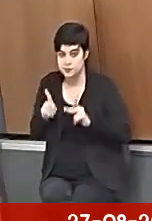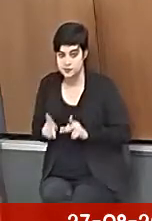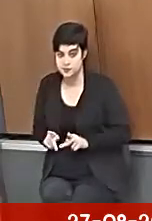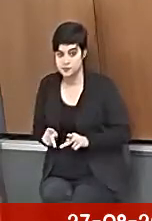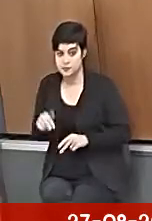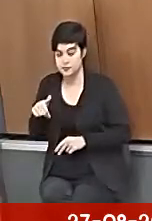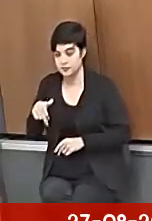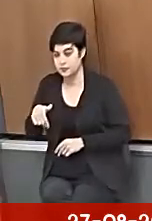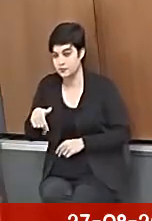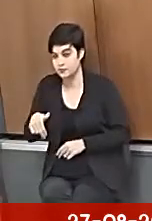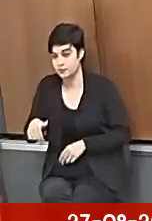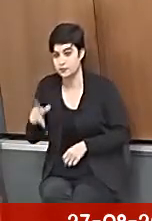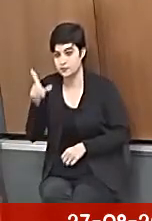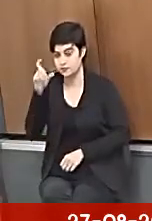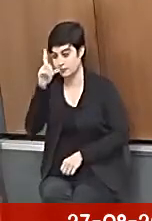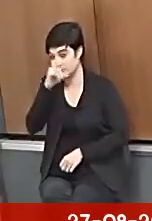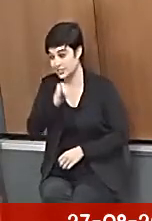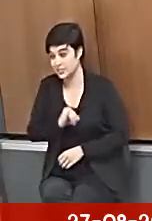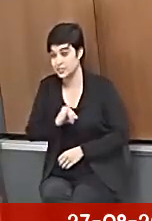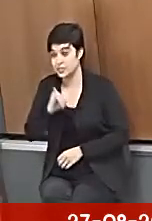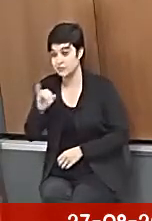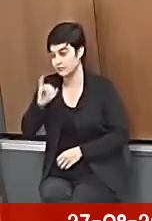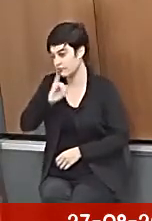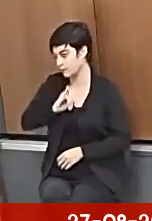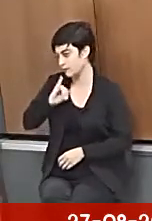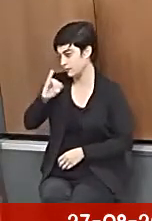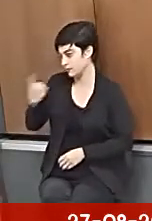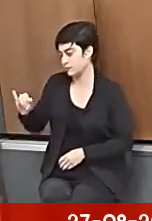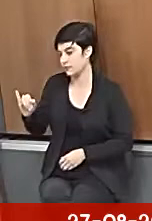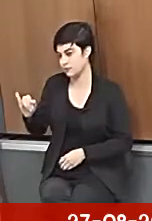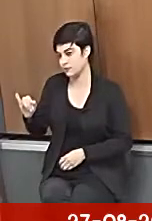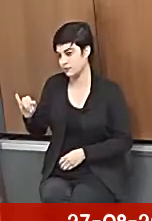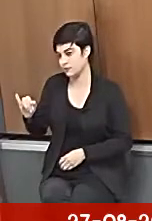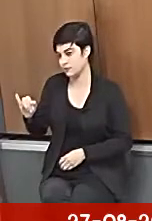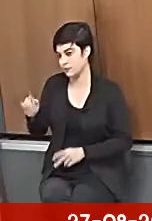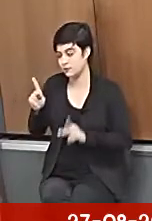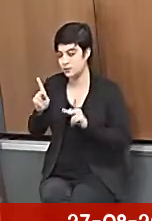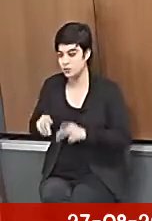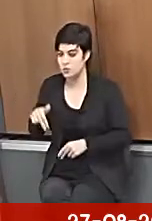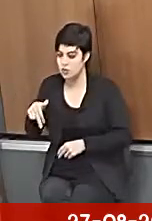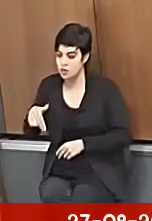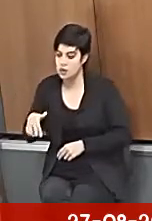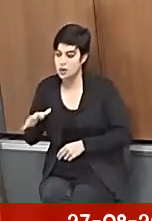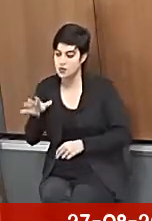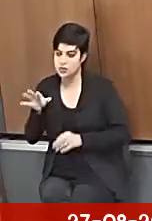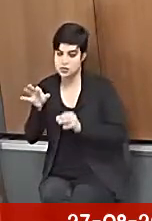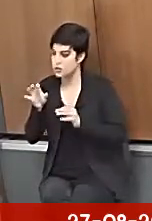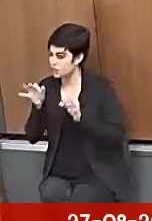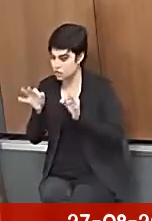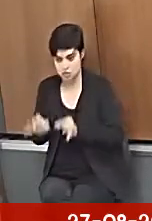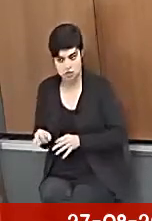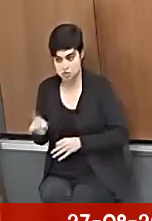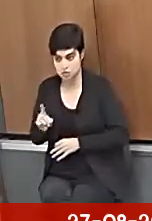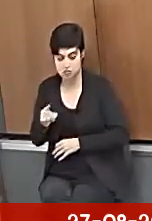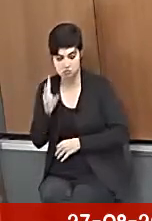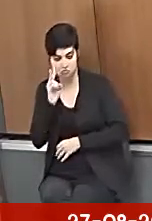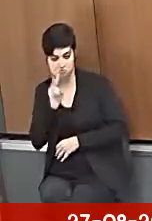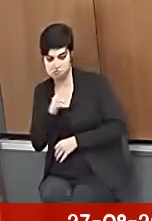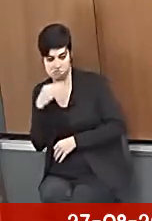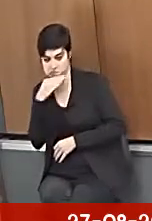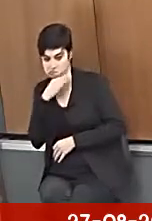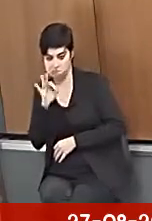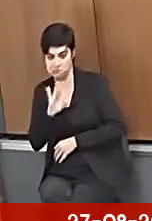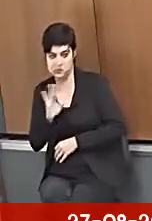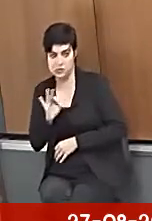reduzida se ela dizer pra você que tem uma pessoa que tem mobilidade reduzida se você olhar para ela olhando pra mim você não sabe que eu não